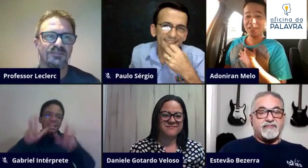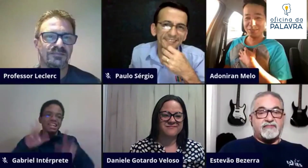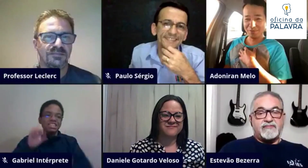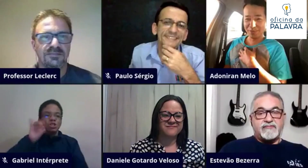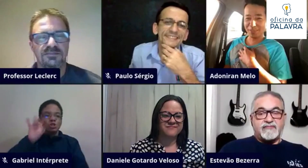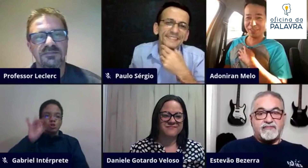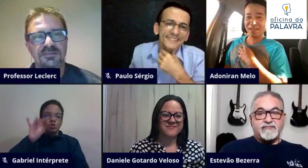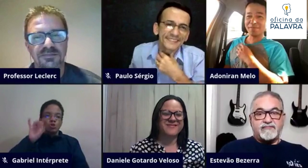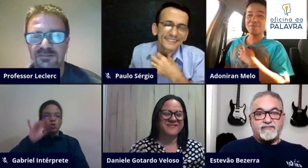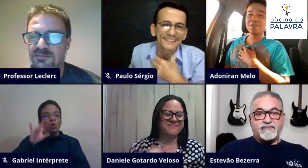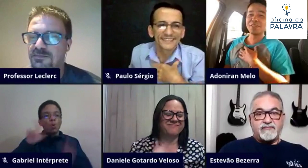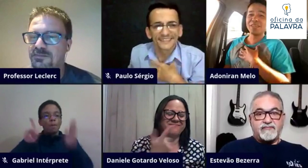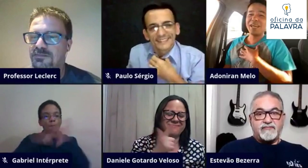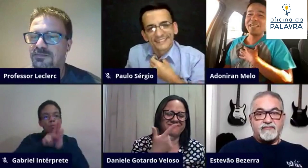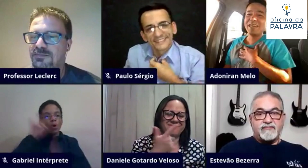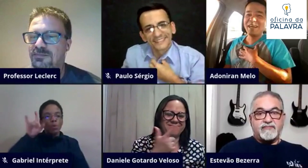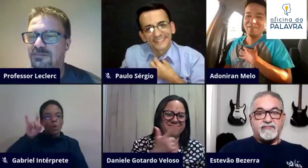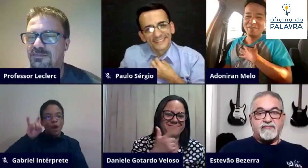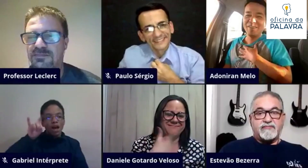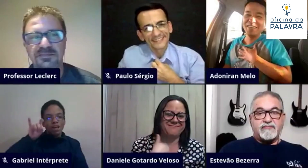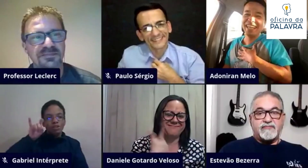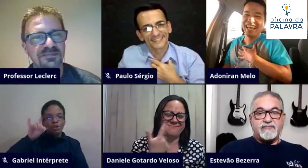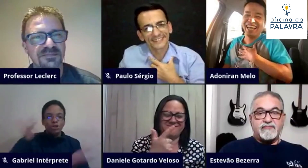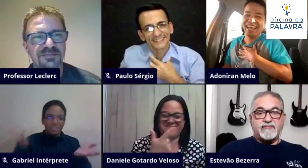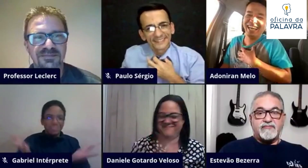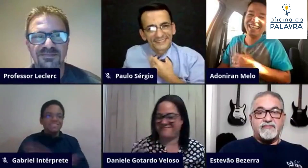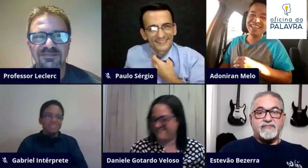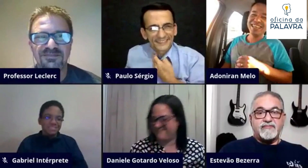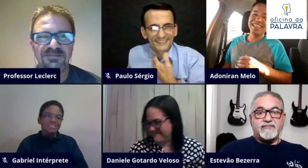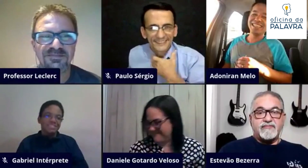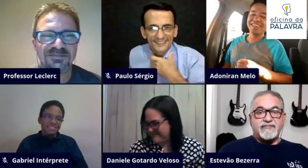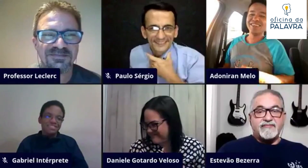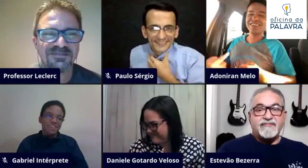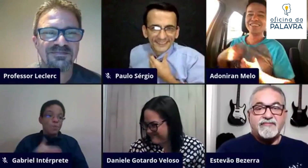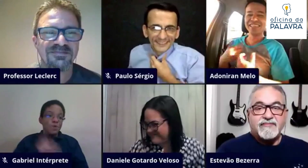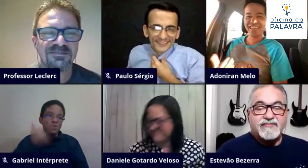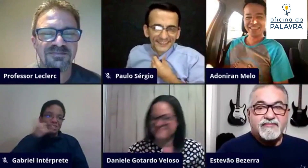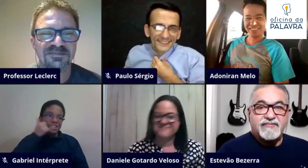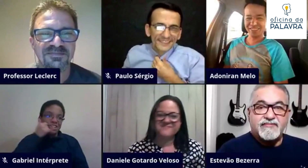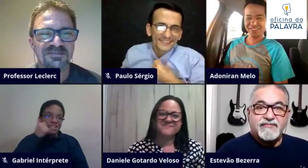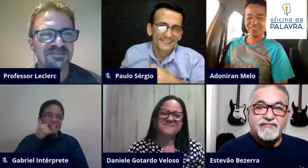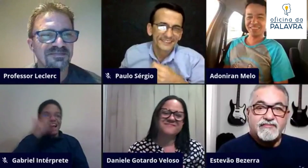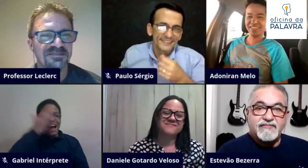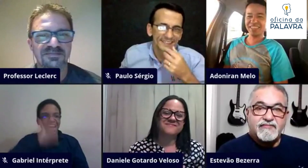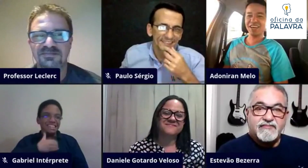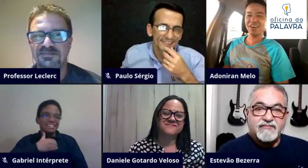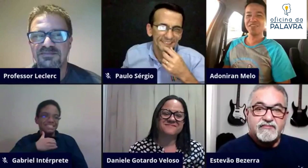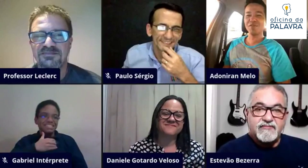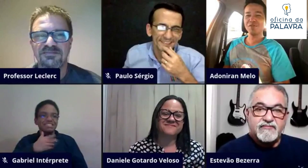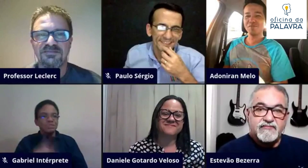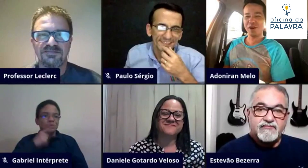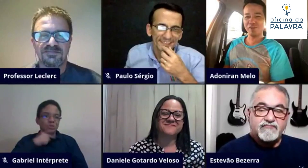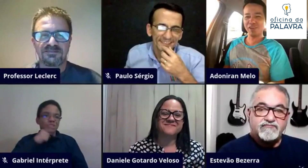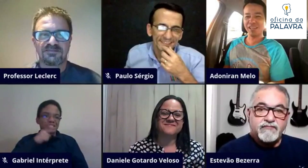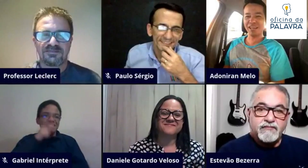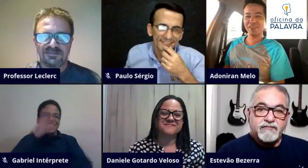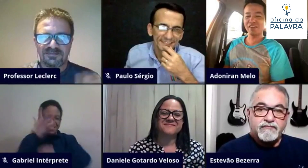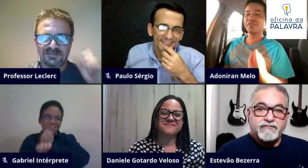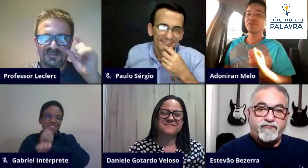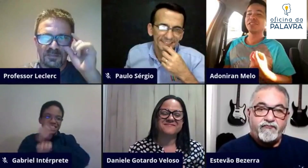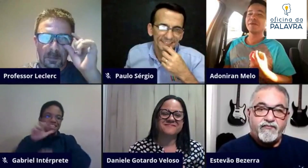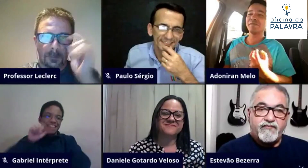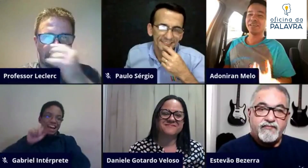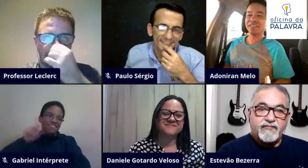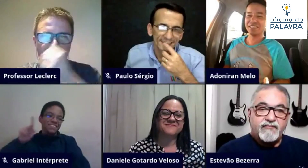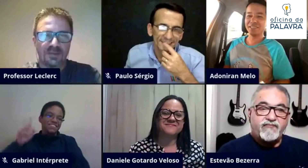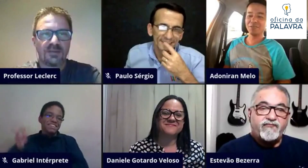não tenho no meu celular, porque o meu celular é iPhone. Então eu não tenho esse material. Eu vi o Paulo falar agora,